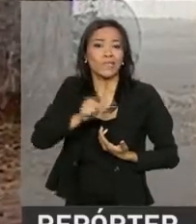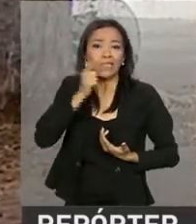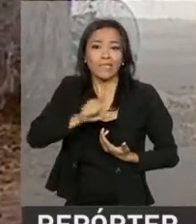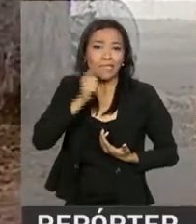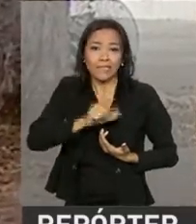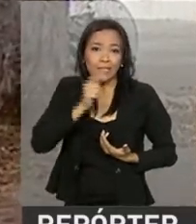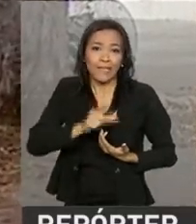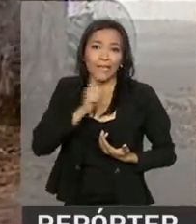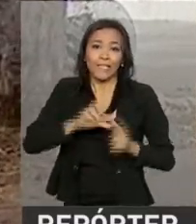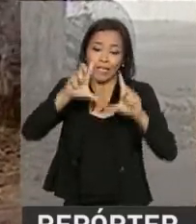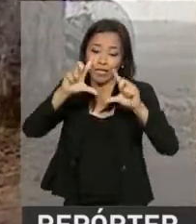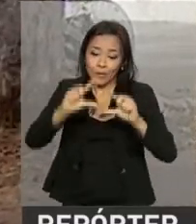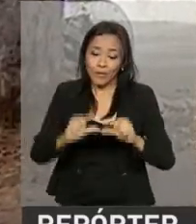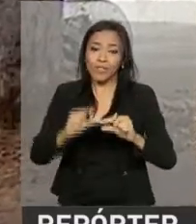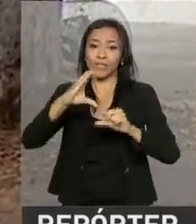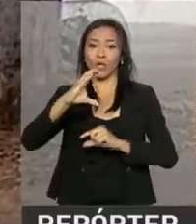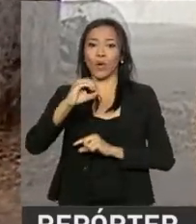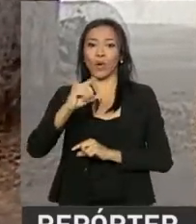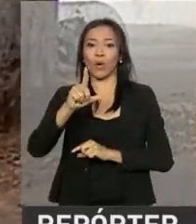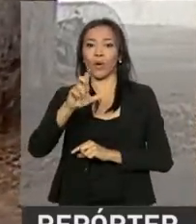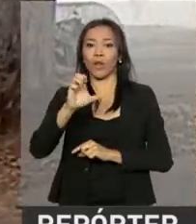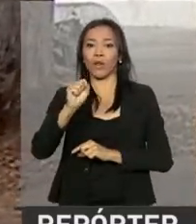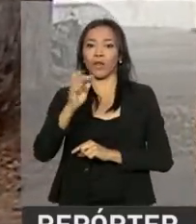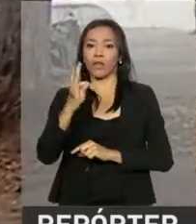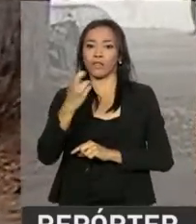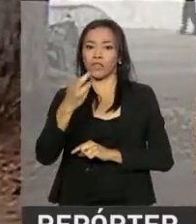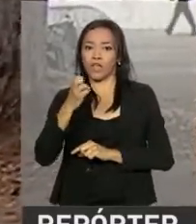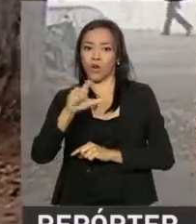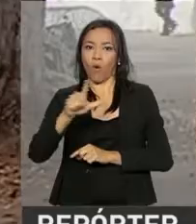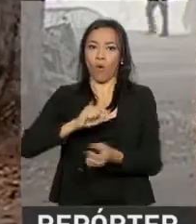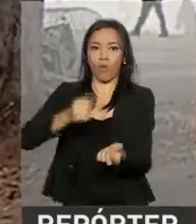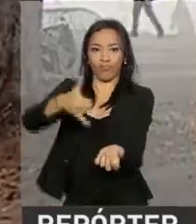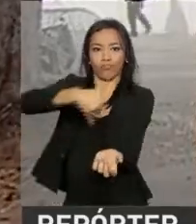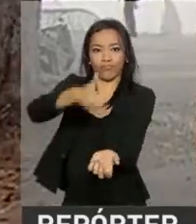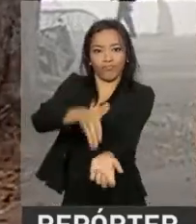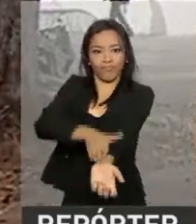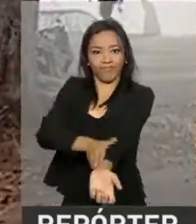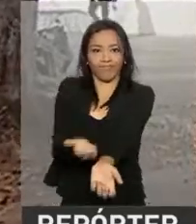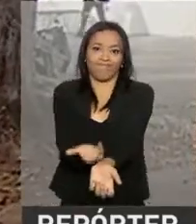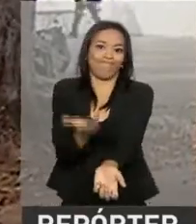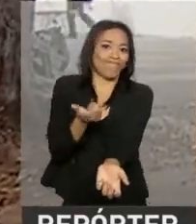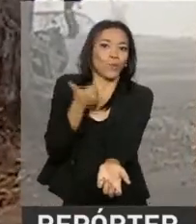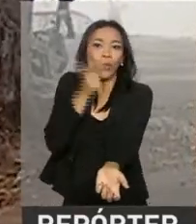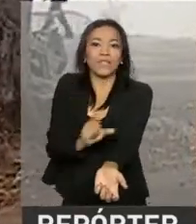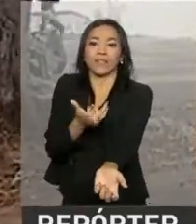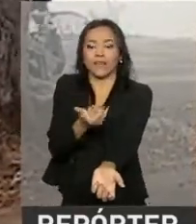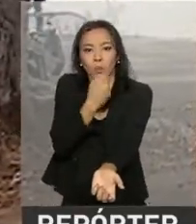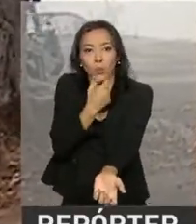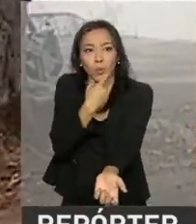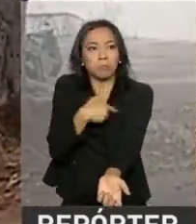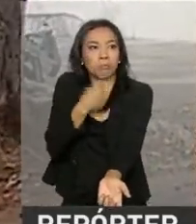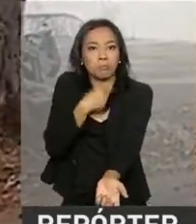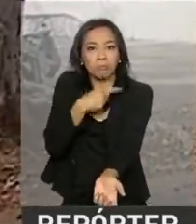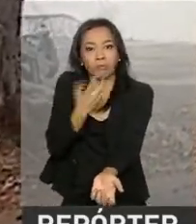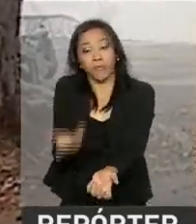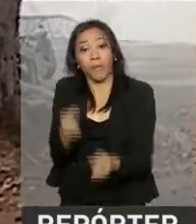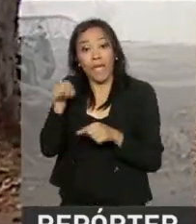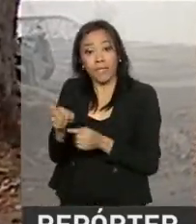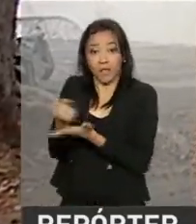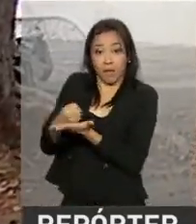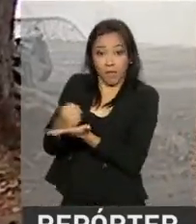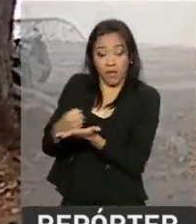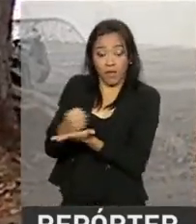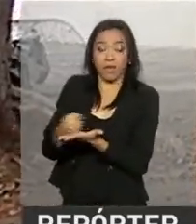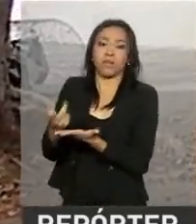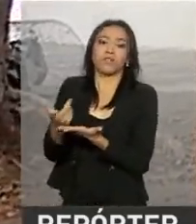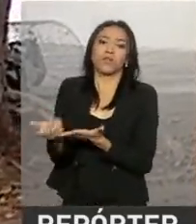os níveis de colesterol com os medicamentos já existentes no mercado o princípio ativo do remédio ele aumenta